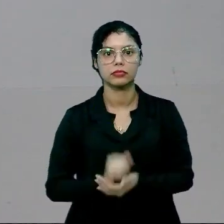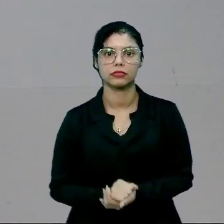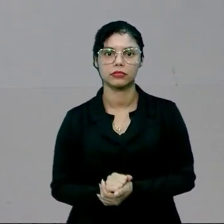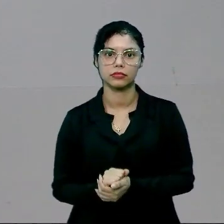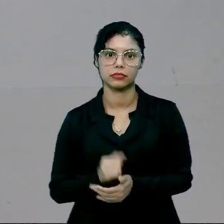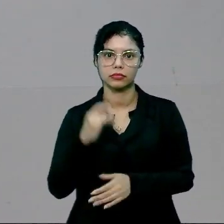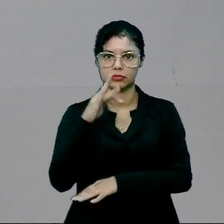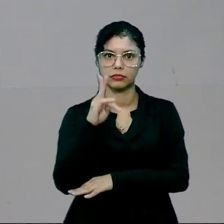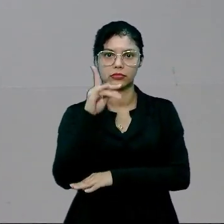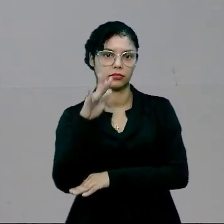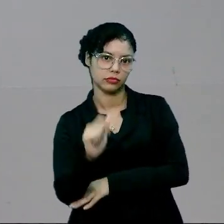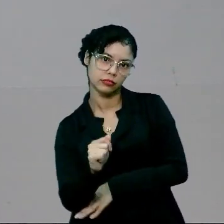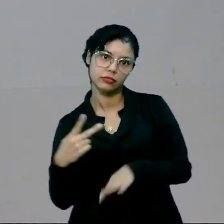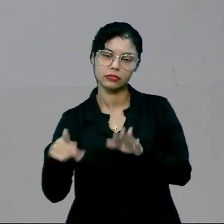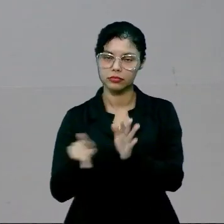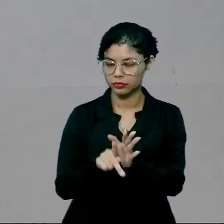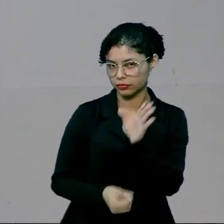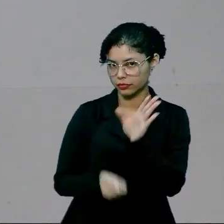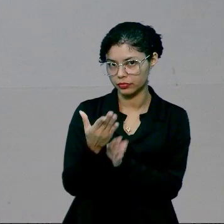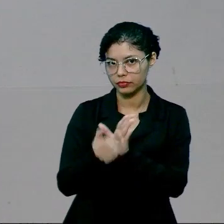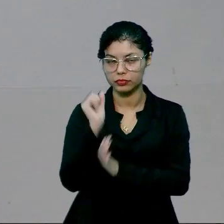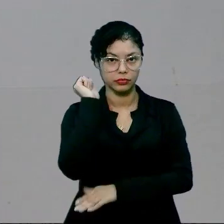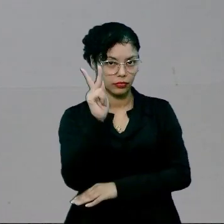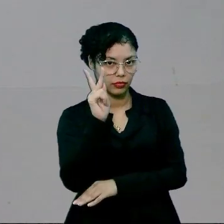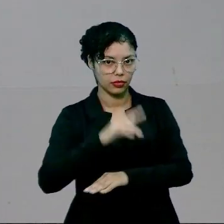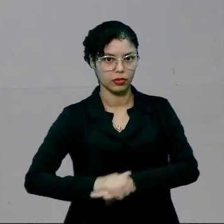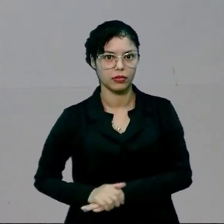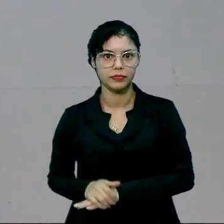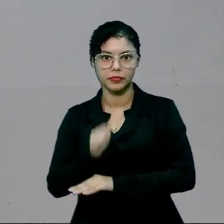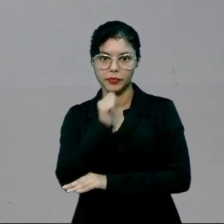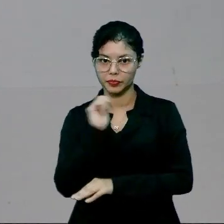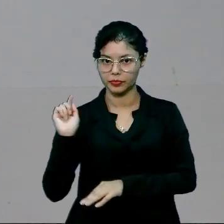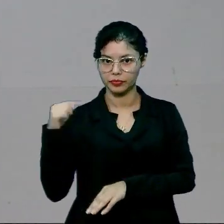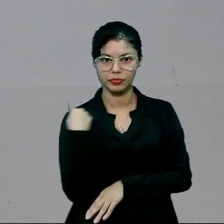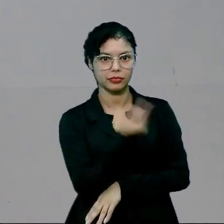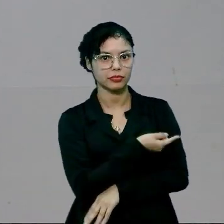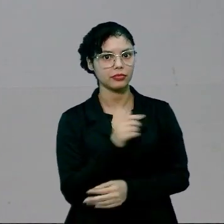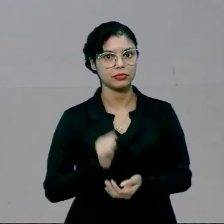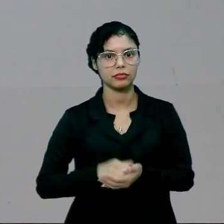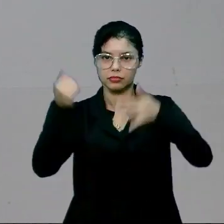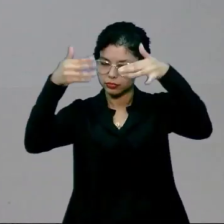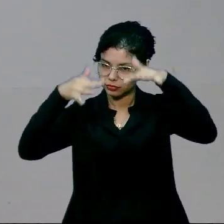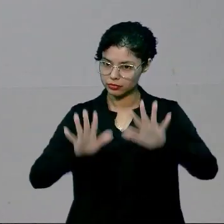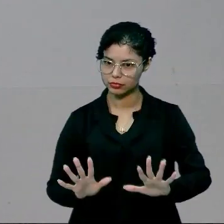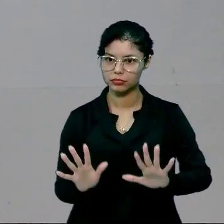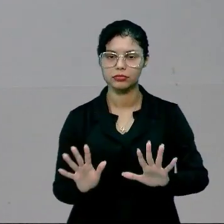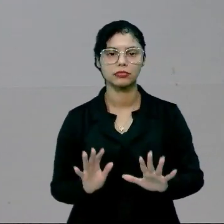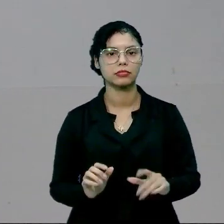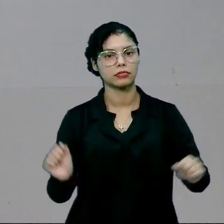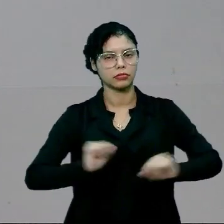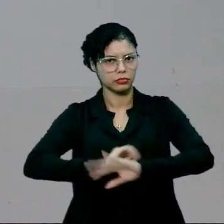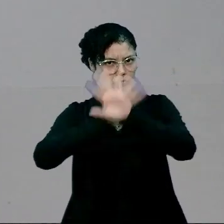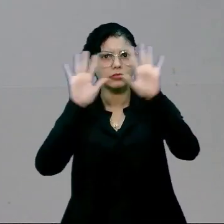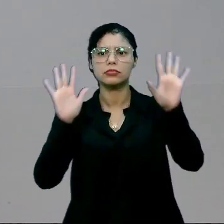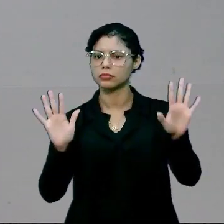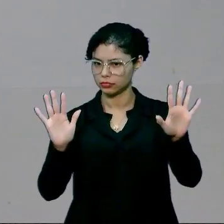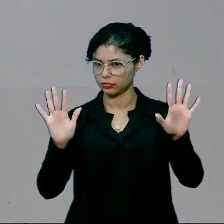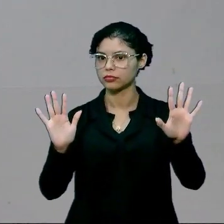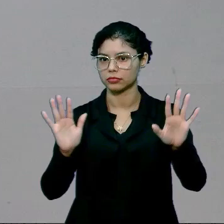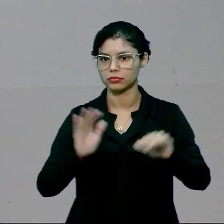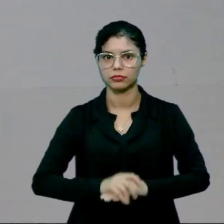quanto idealizada dessa produção, tá? E aí a gente tem aí o naturalismo de uma forma mais